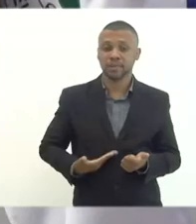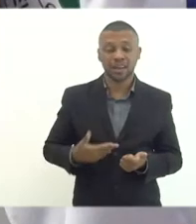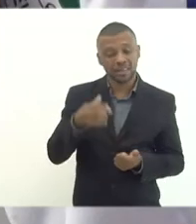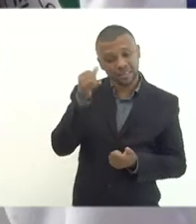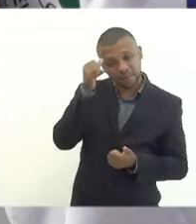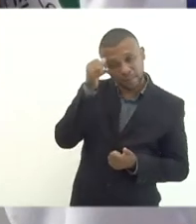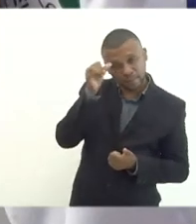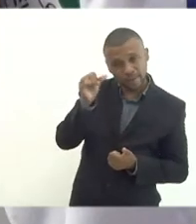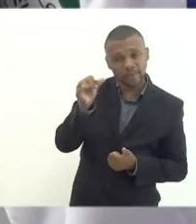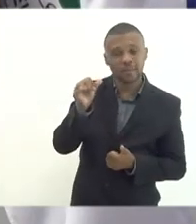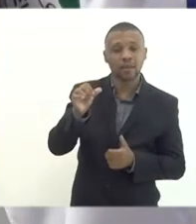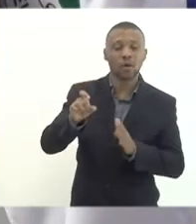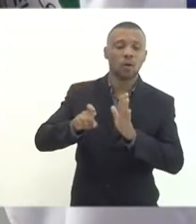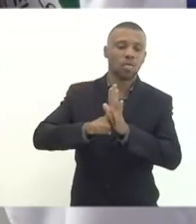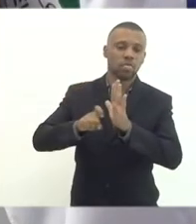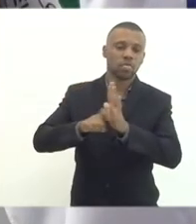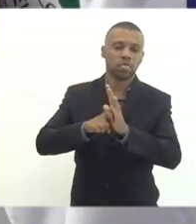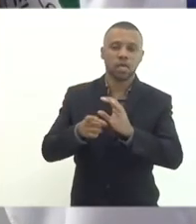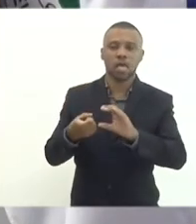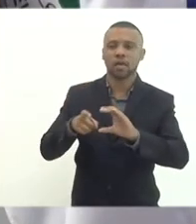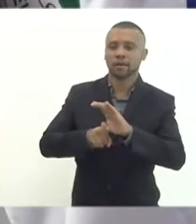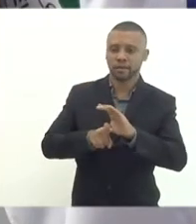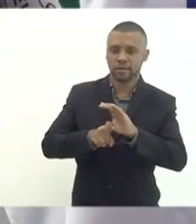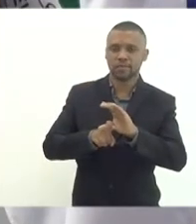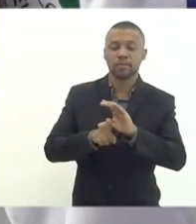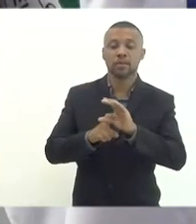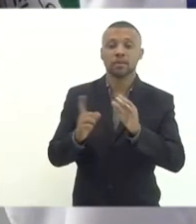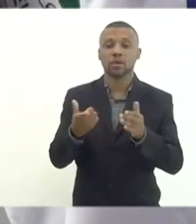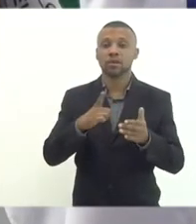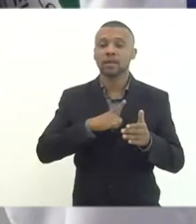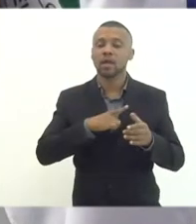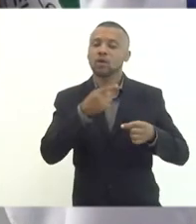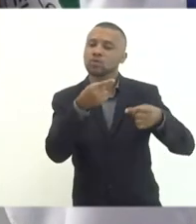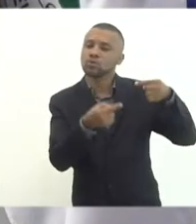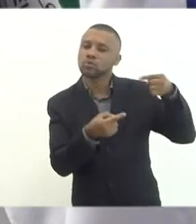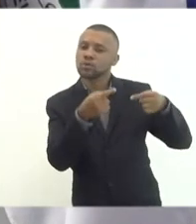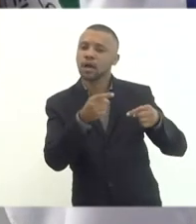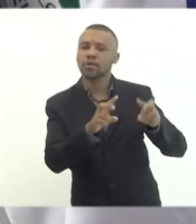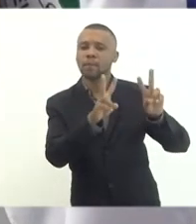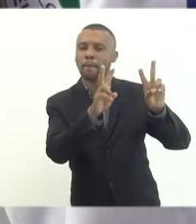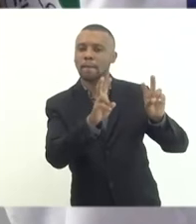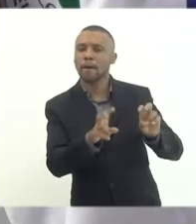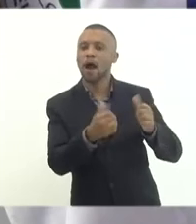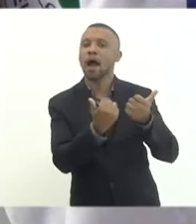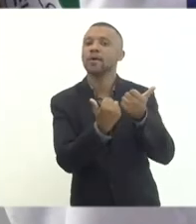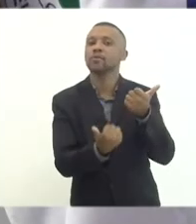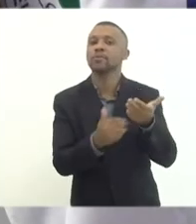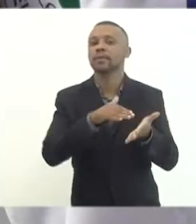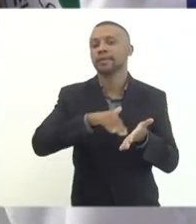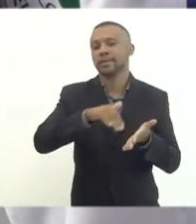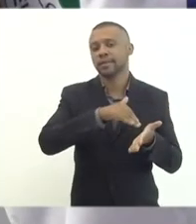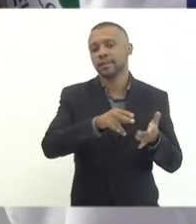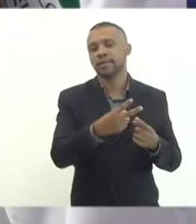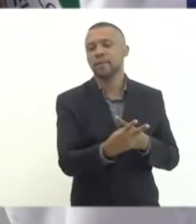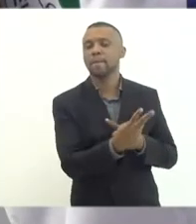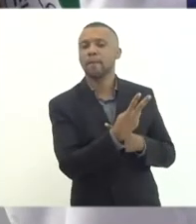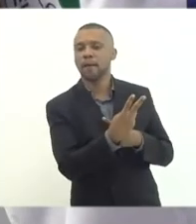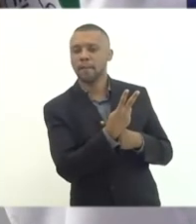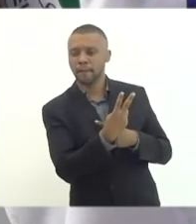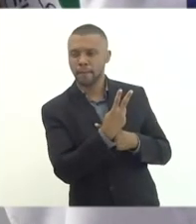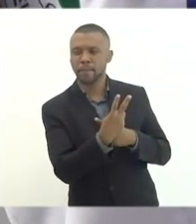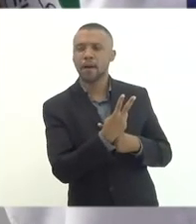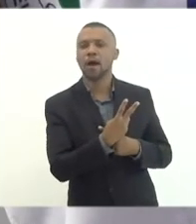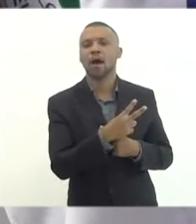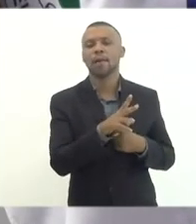prevenção à dependência química a qual em tudo a qual eu tenho pautado a subsecretaria sempre tem me atendido sempre